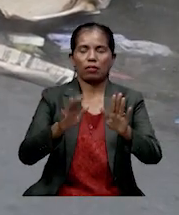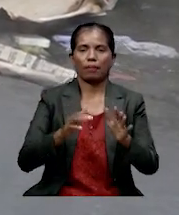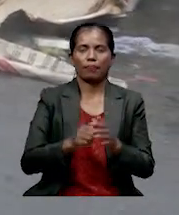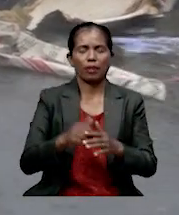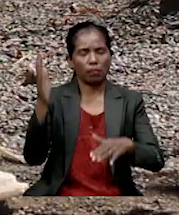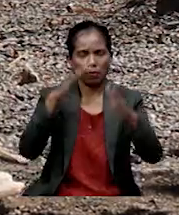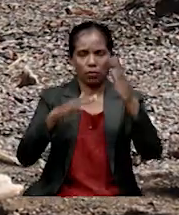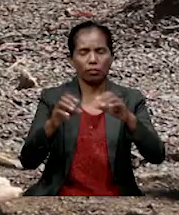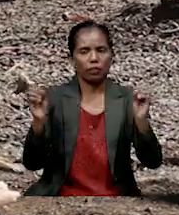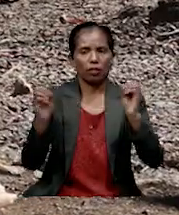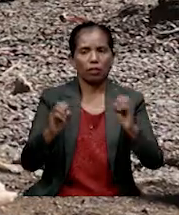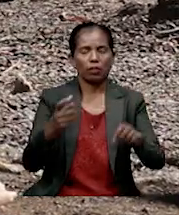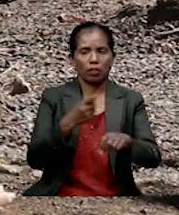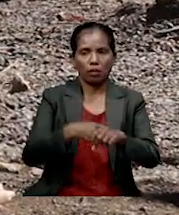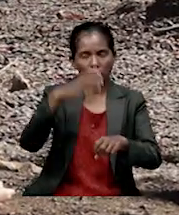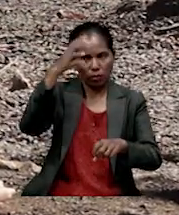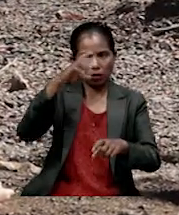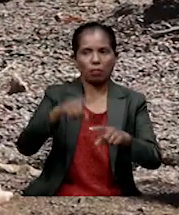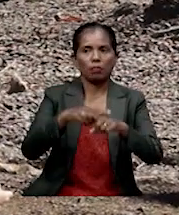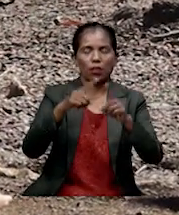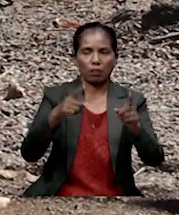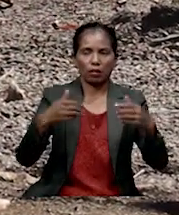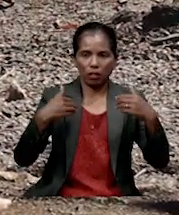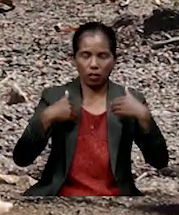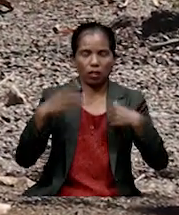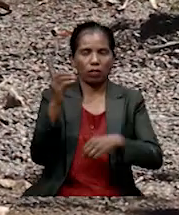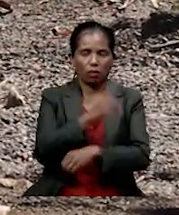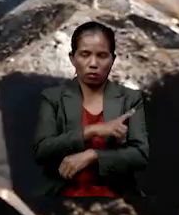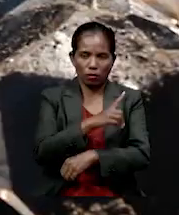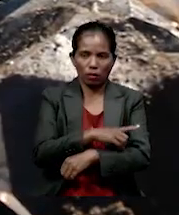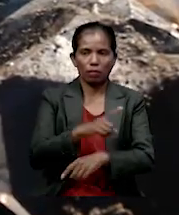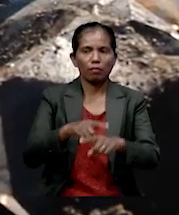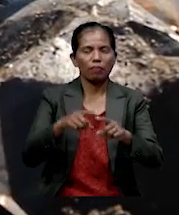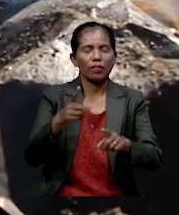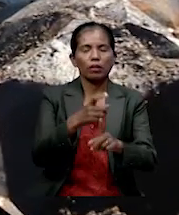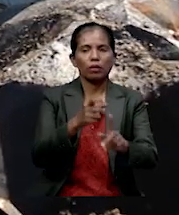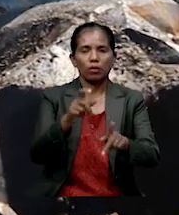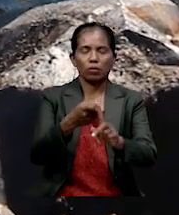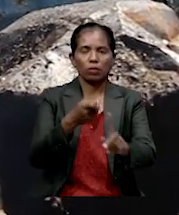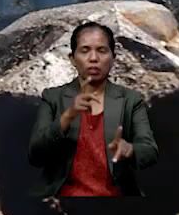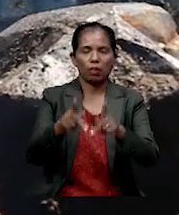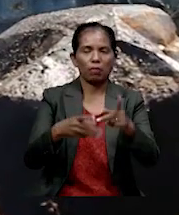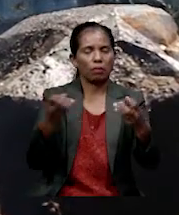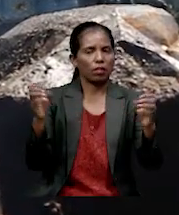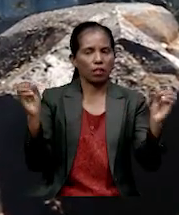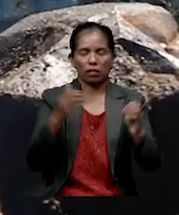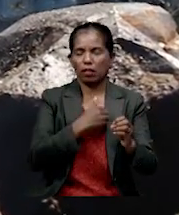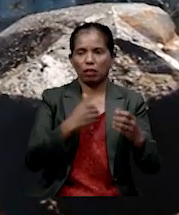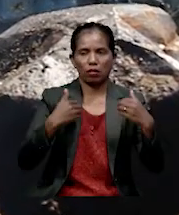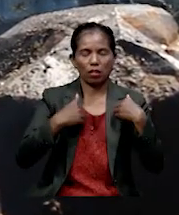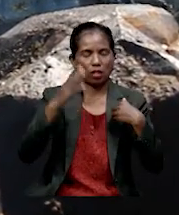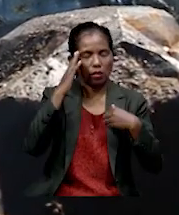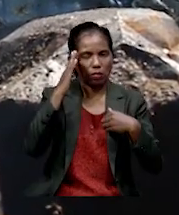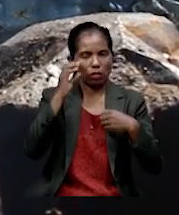de né, laos acontece a tempo de andet, mas bem acontece lorong-lorong ona, causa o sicida da barak nebela dau que a consciência no soi